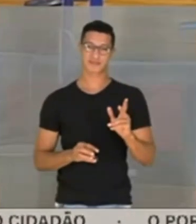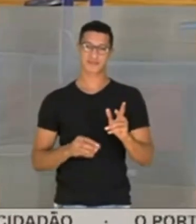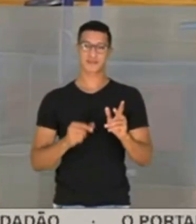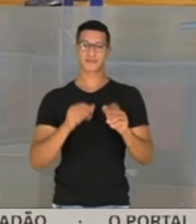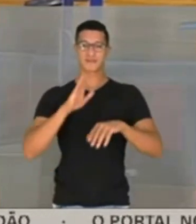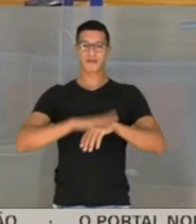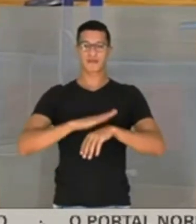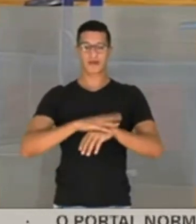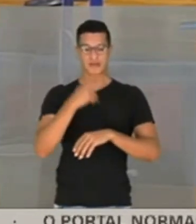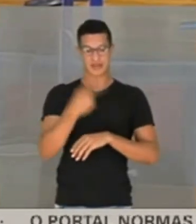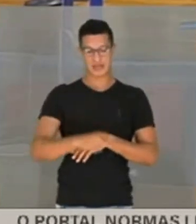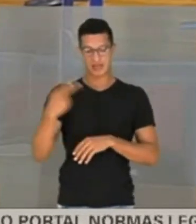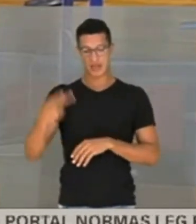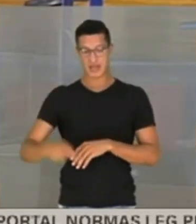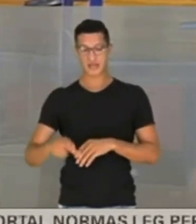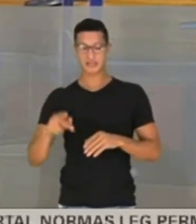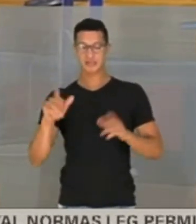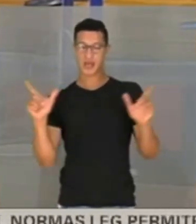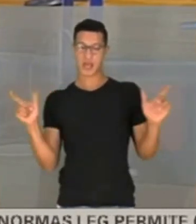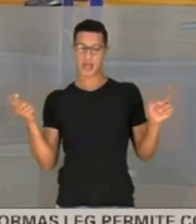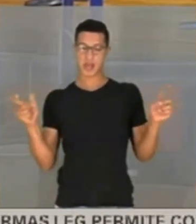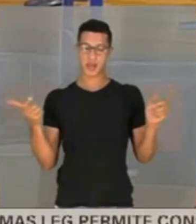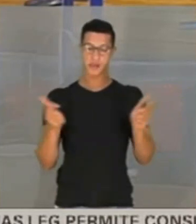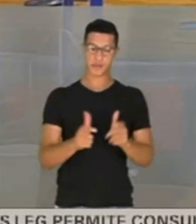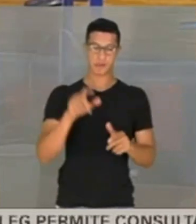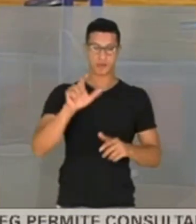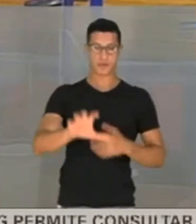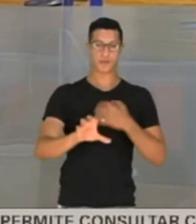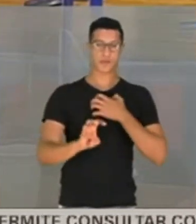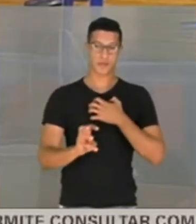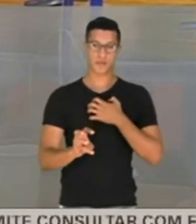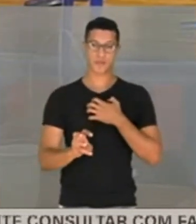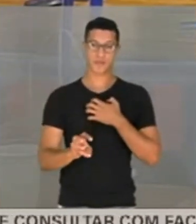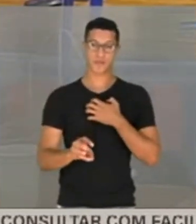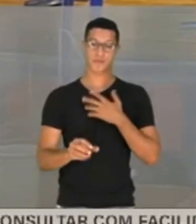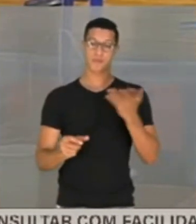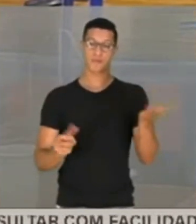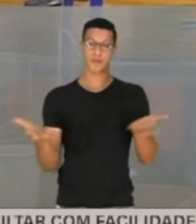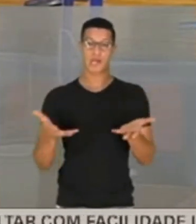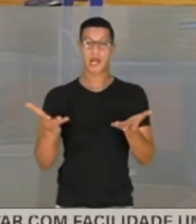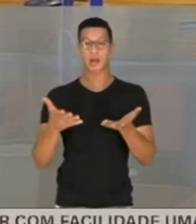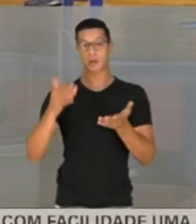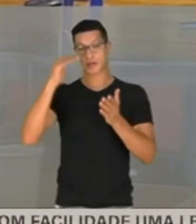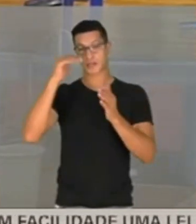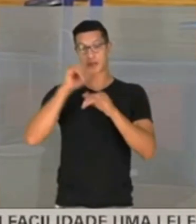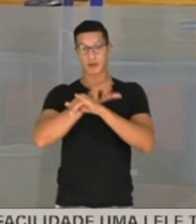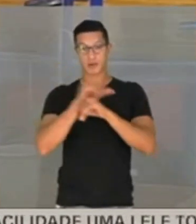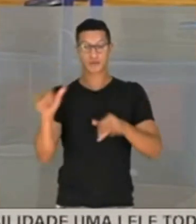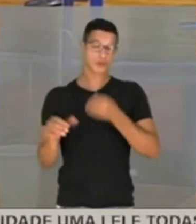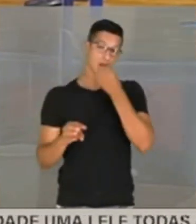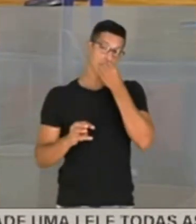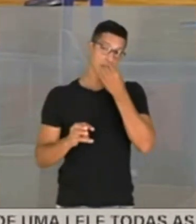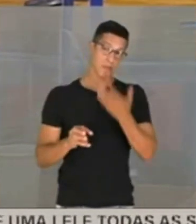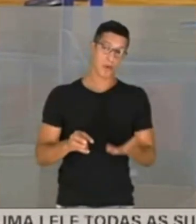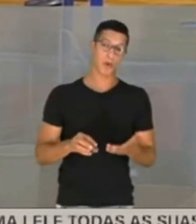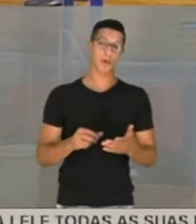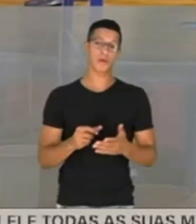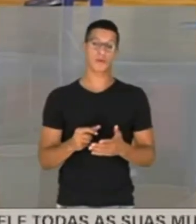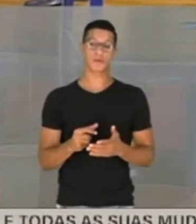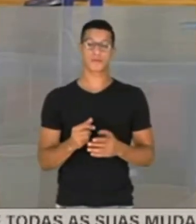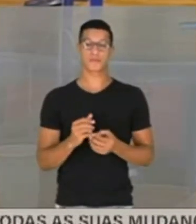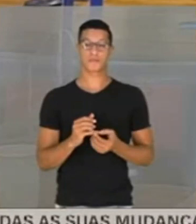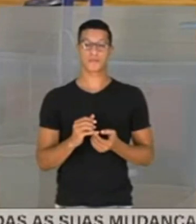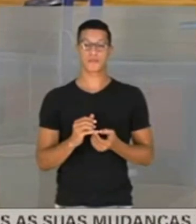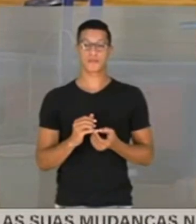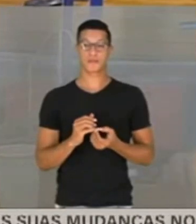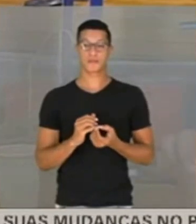fazem essa casa se apequenar nesse sentido. Agora tem uma notícia boa, senador Marcos Rogério. Eu